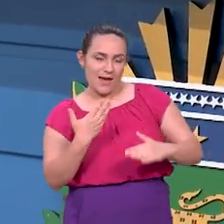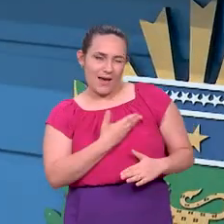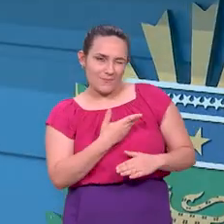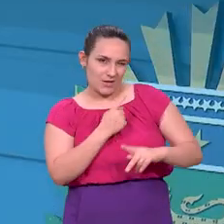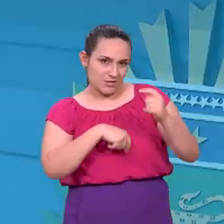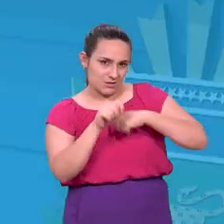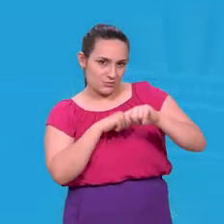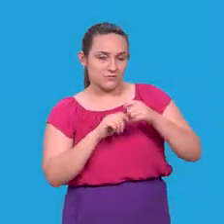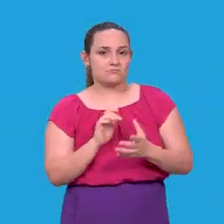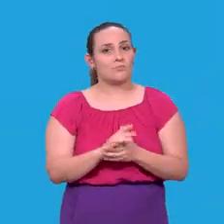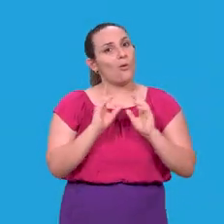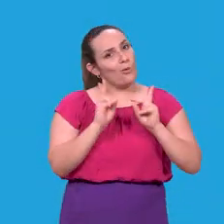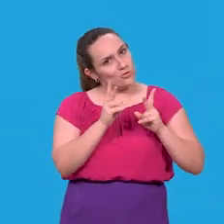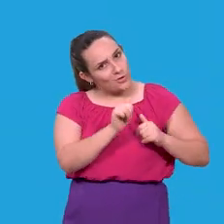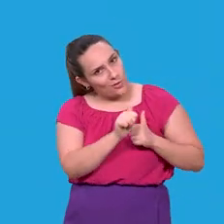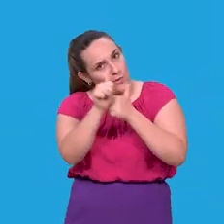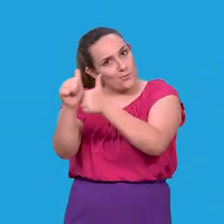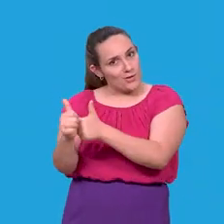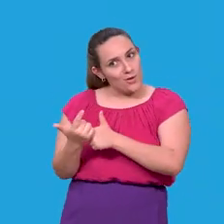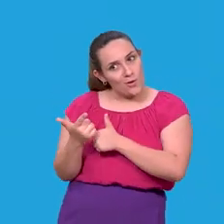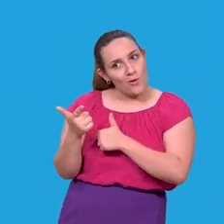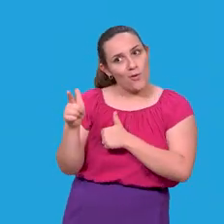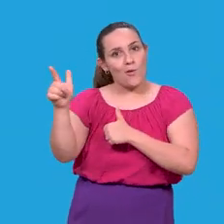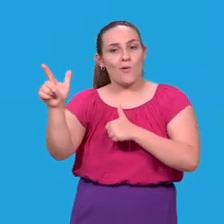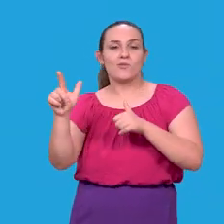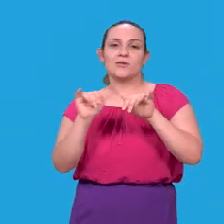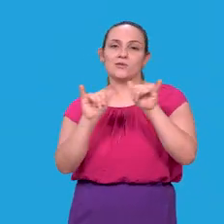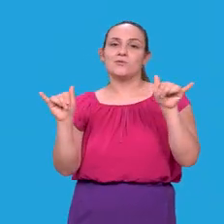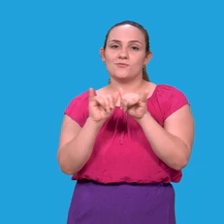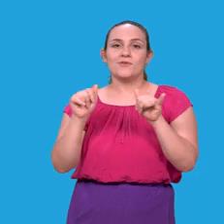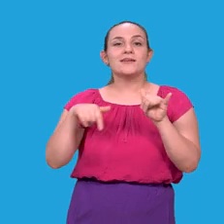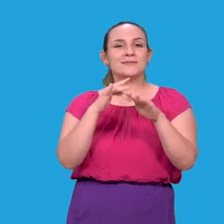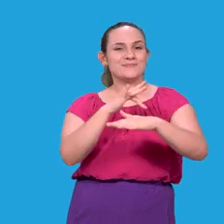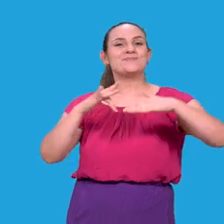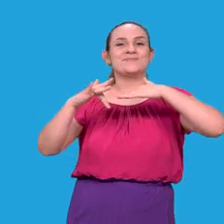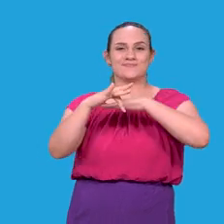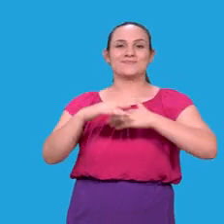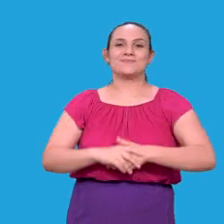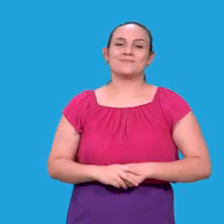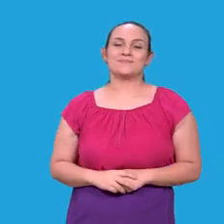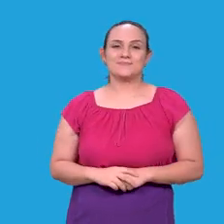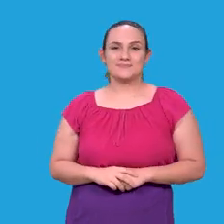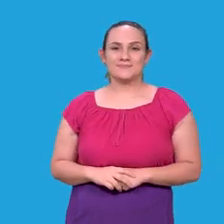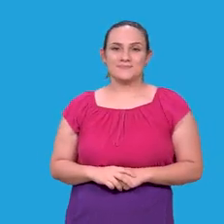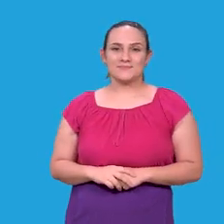Negócios. Continue acompanhando outras notícias em nossas mídias sociais.